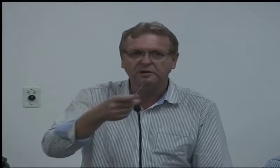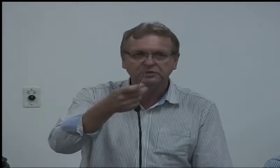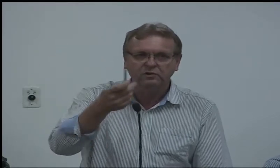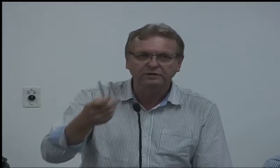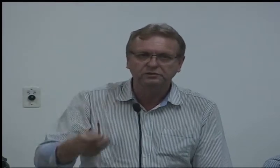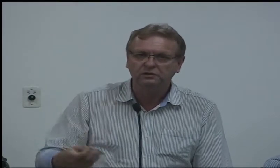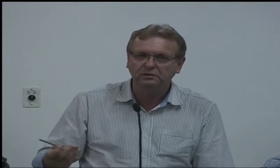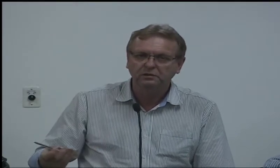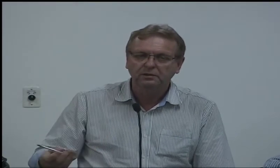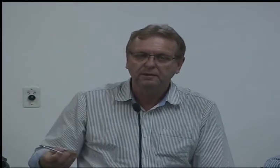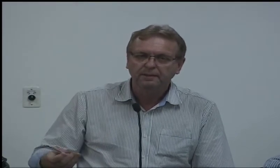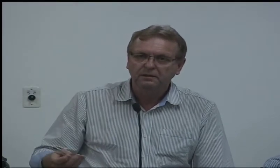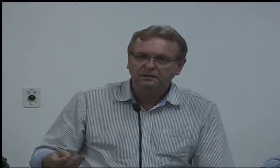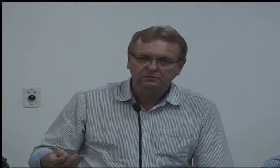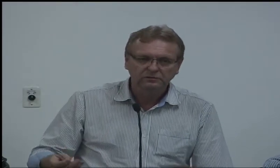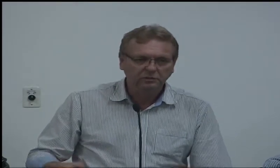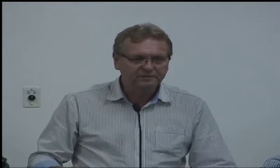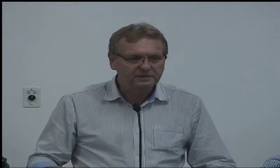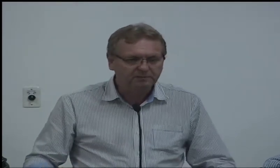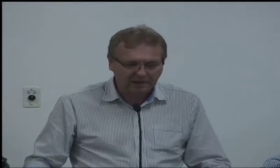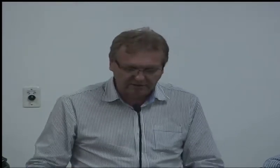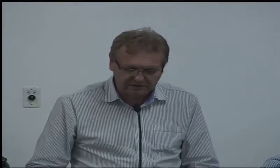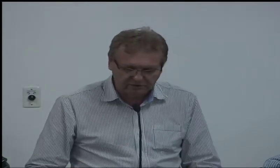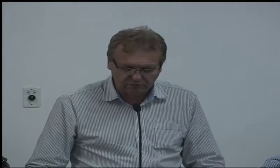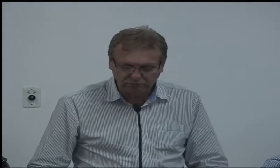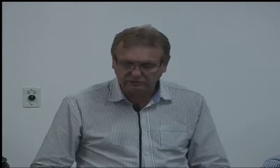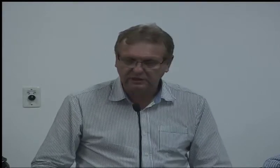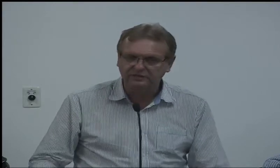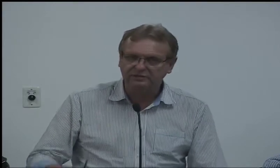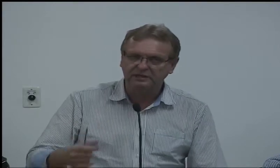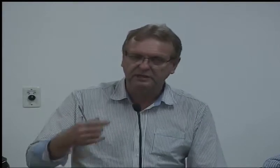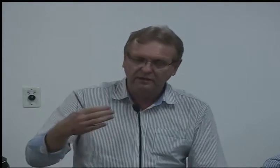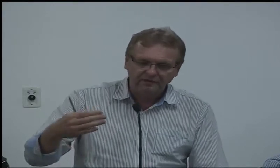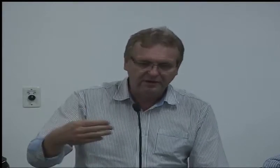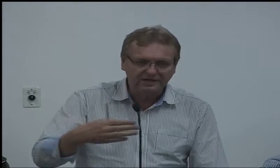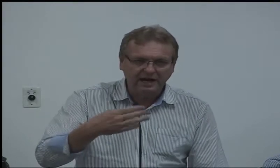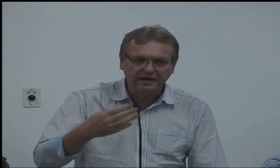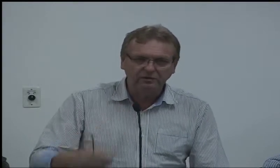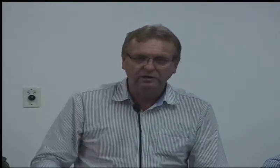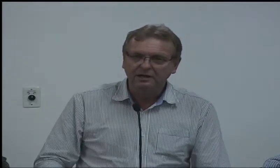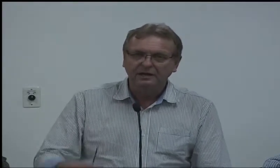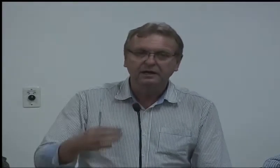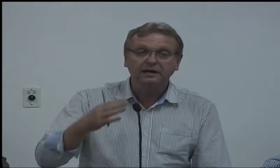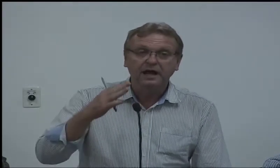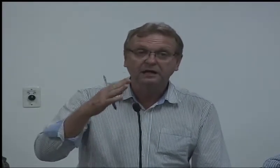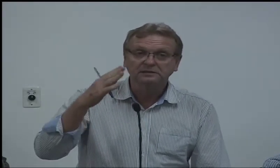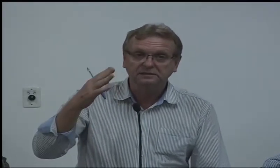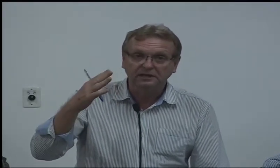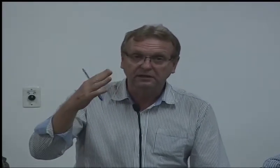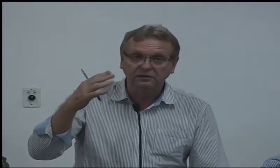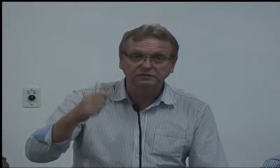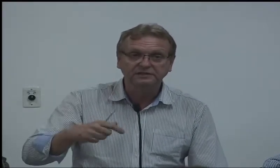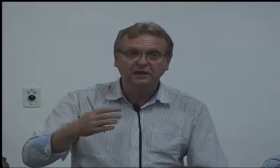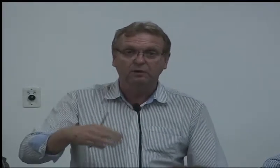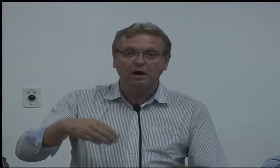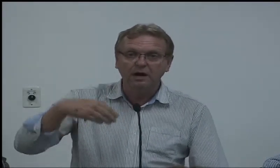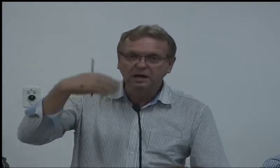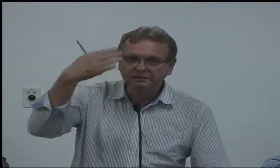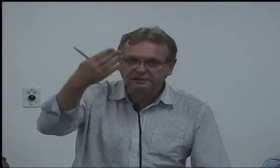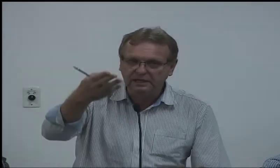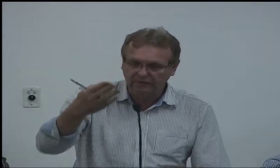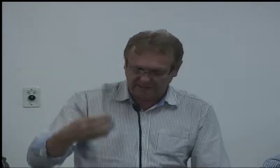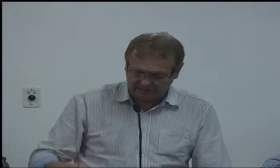teor que a gente conversou podia pedir pra fazer um serviço ali à frente de dario graças a deus fizeram